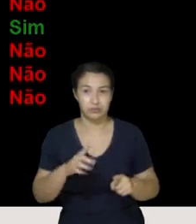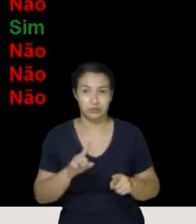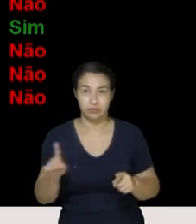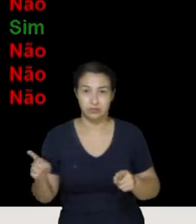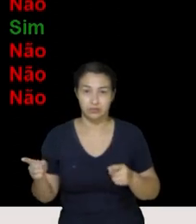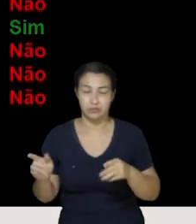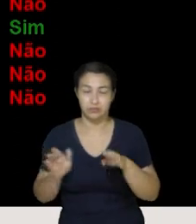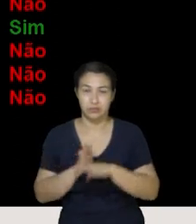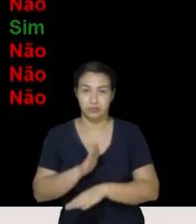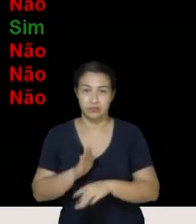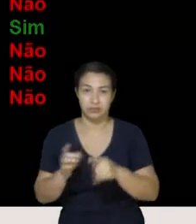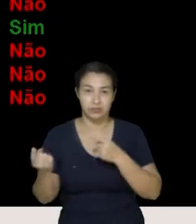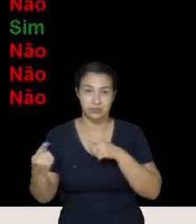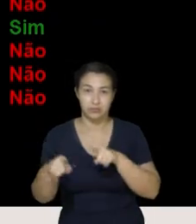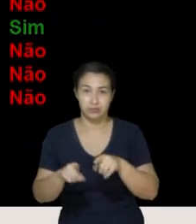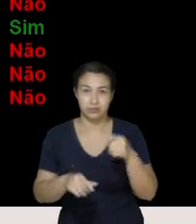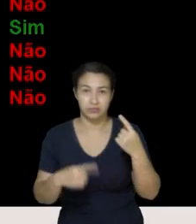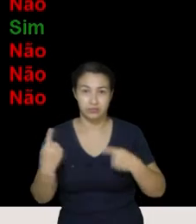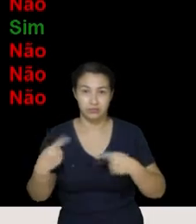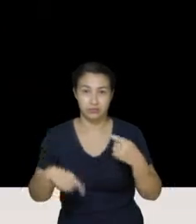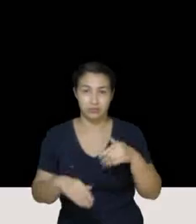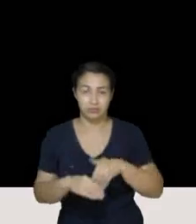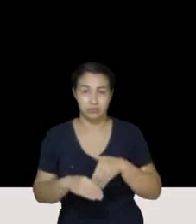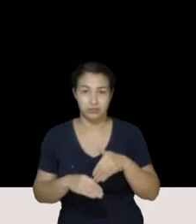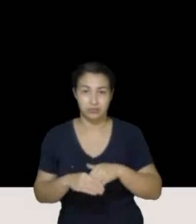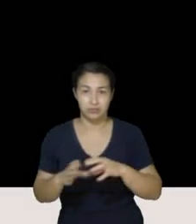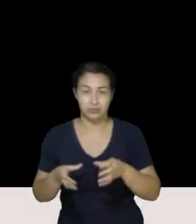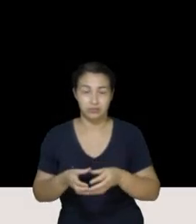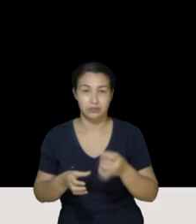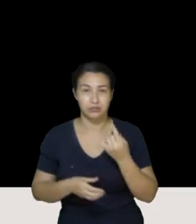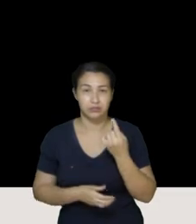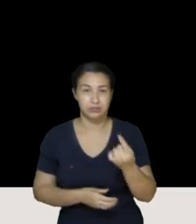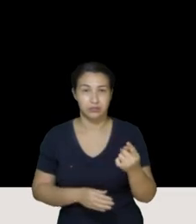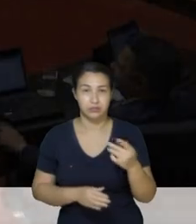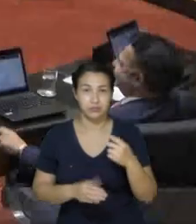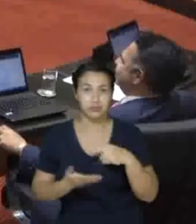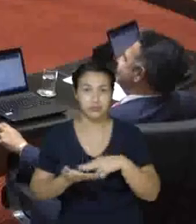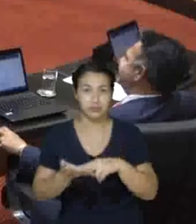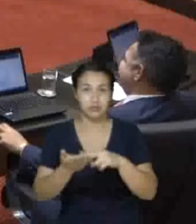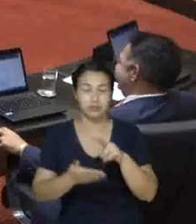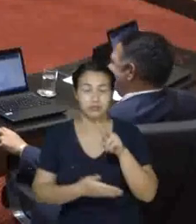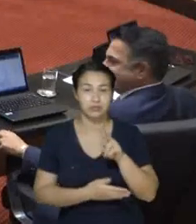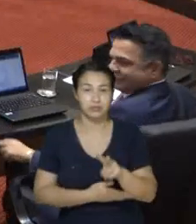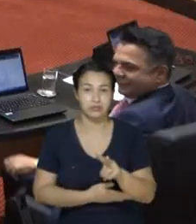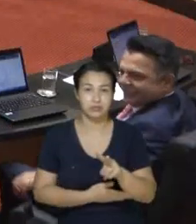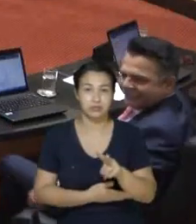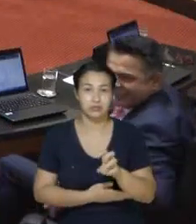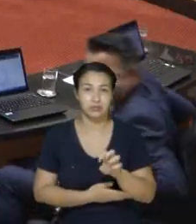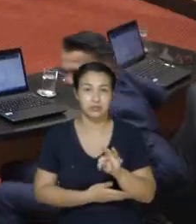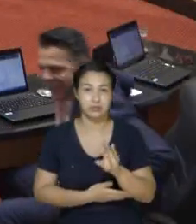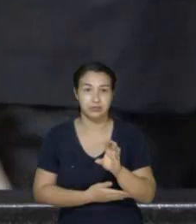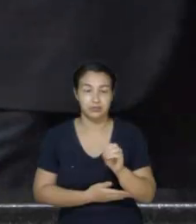veto. Discussão e votação em turno único da mensagem de veto